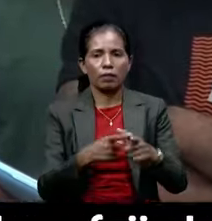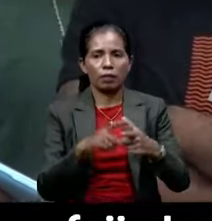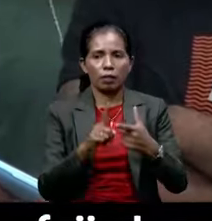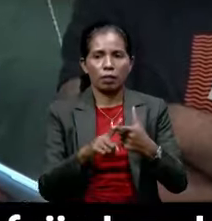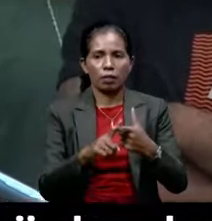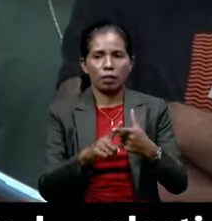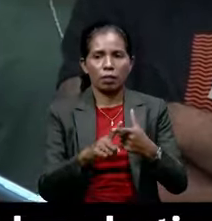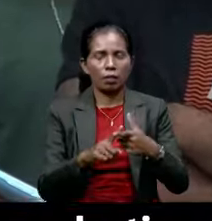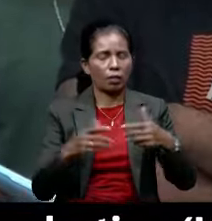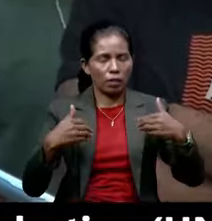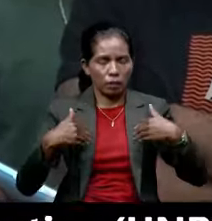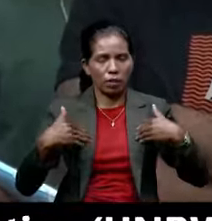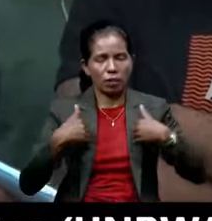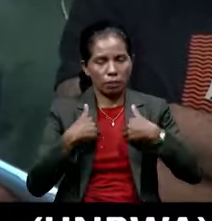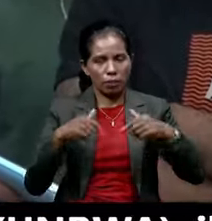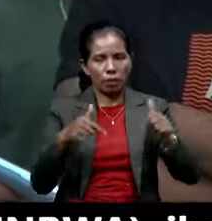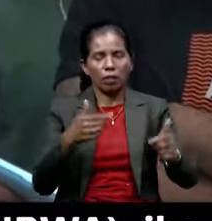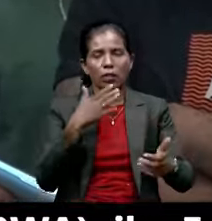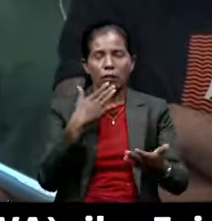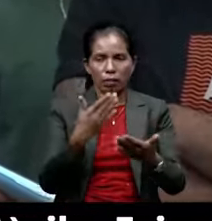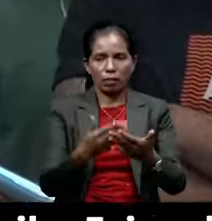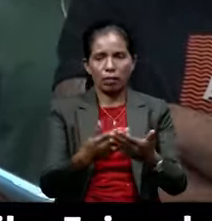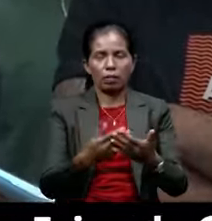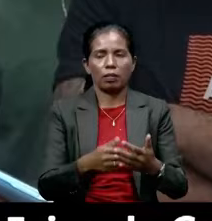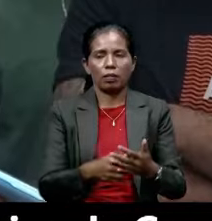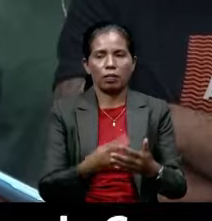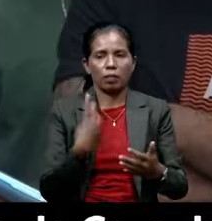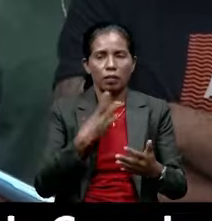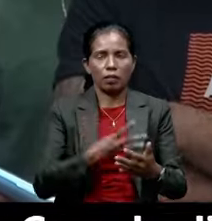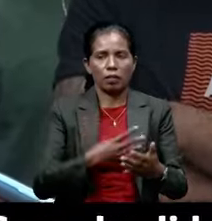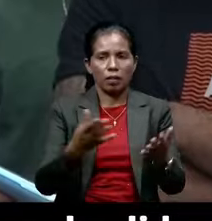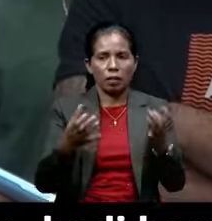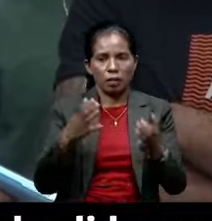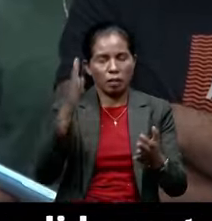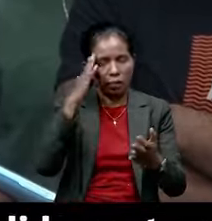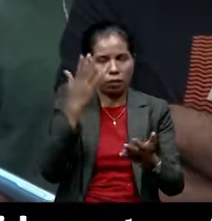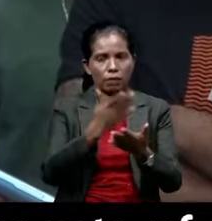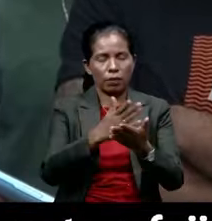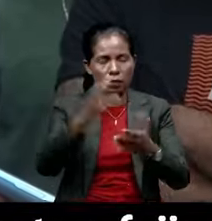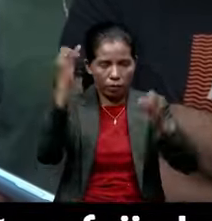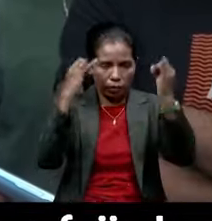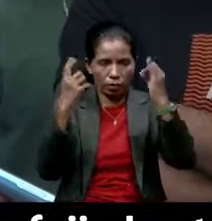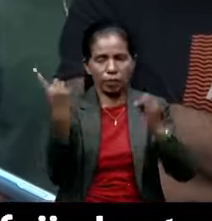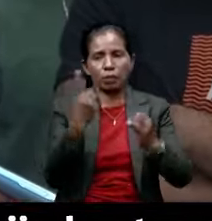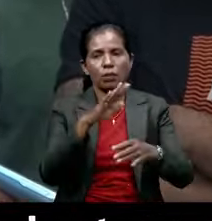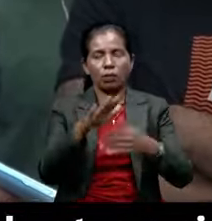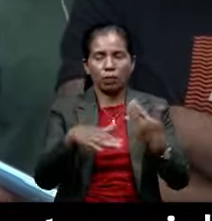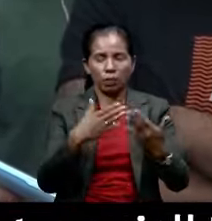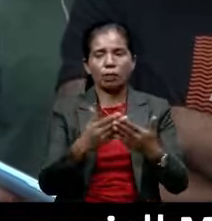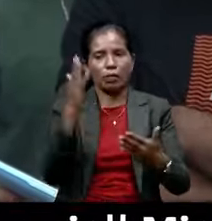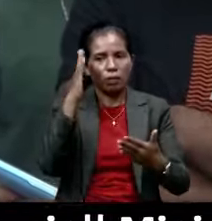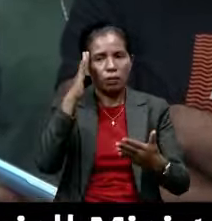lah kia kona animal ini ane be ida ne ansang ita kar ya konsensializa na pati oto tu nini ya anoin